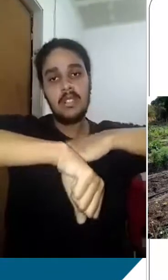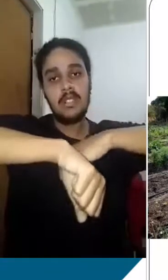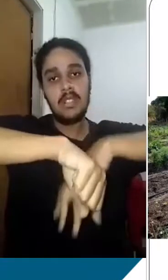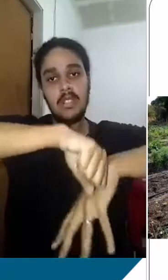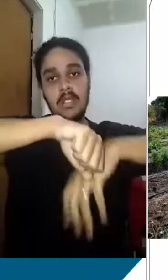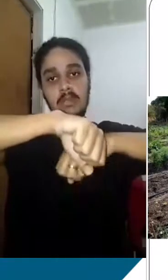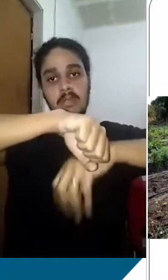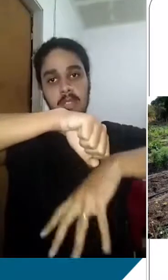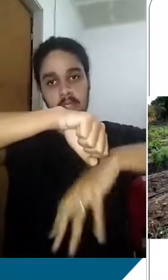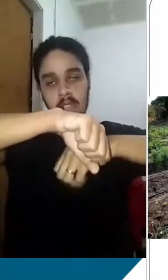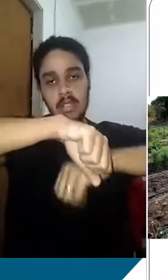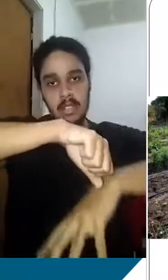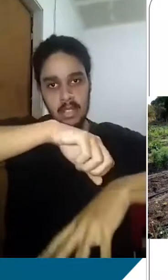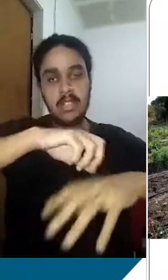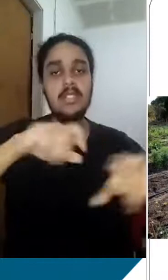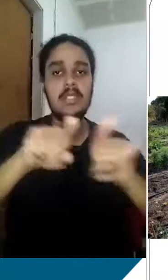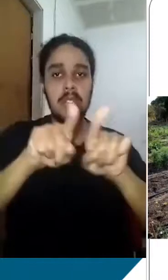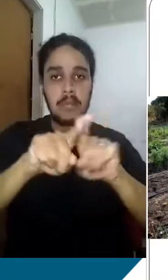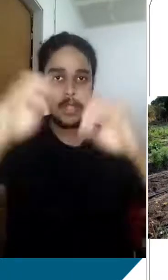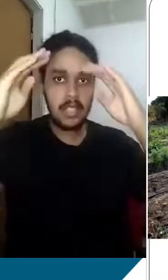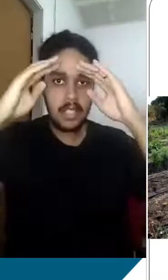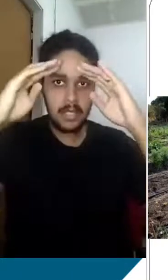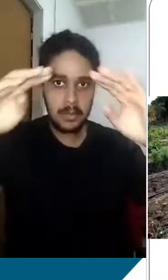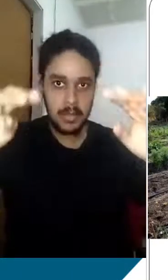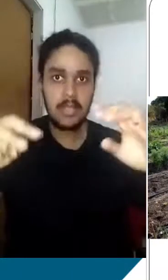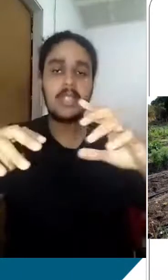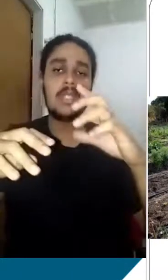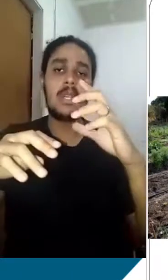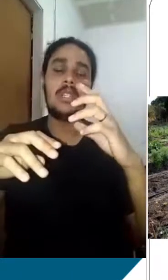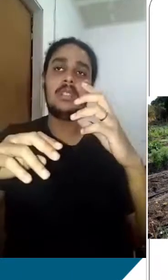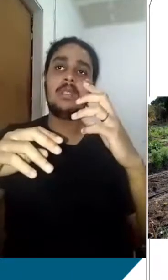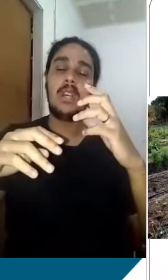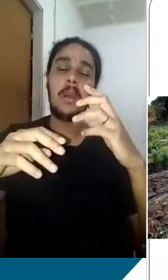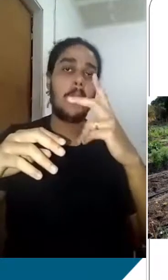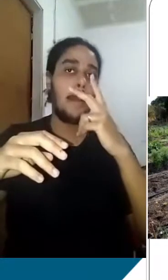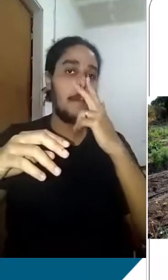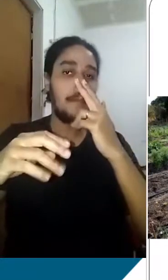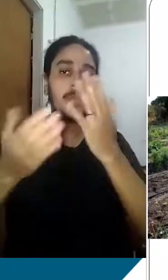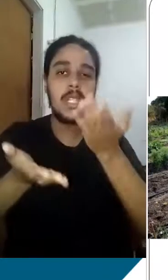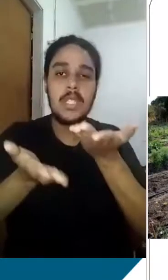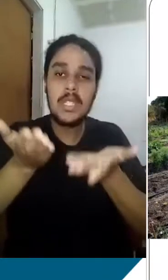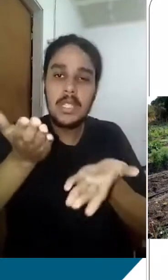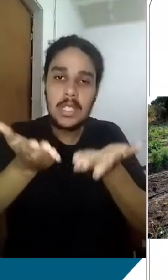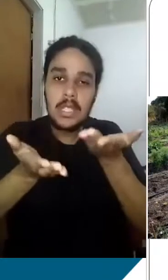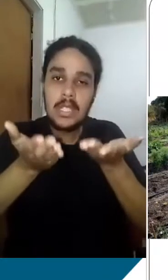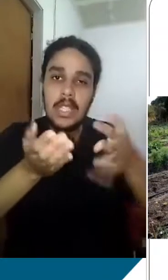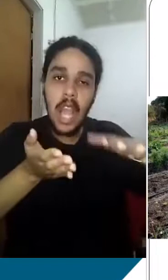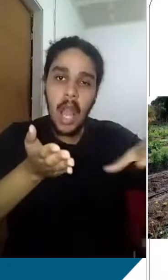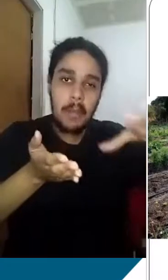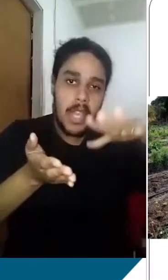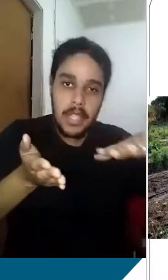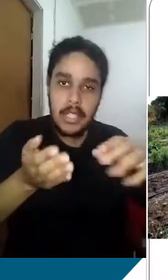né, respeitar uma certa harmonia do meio ambiente,